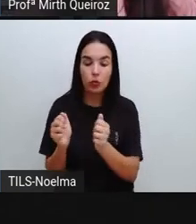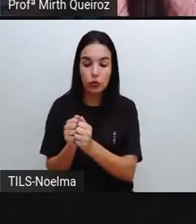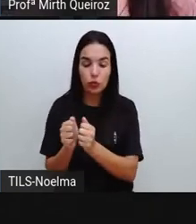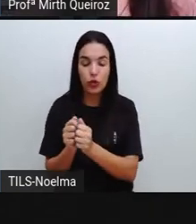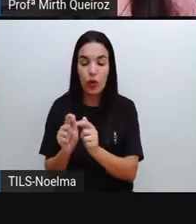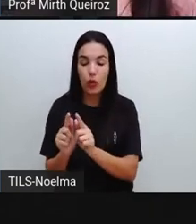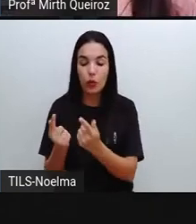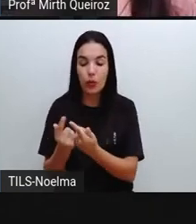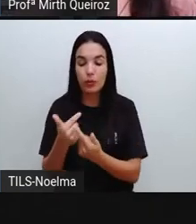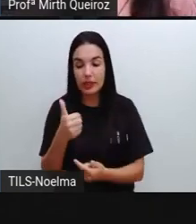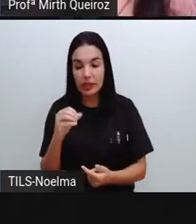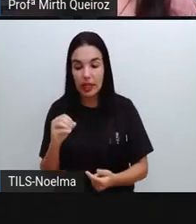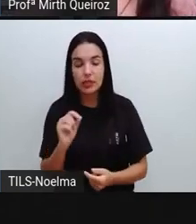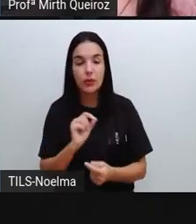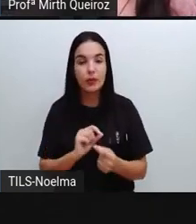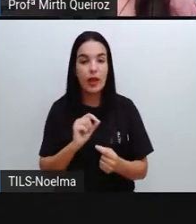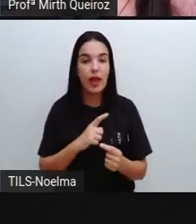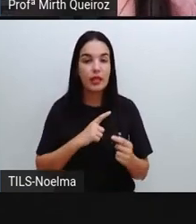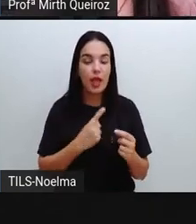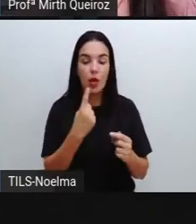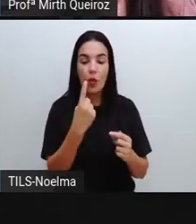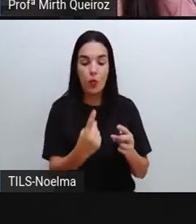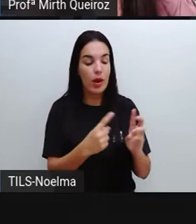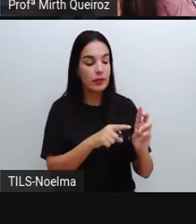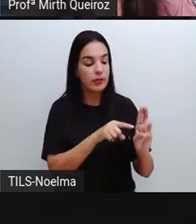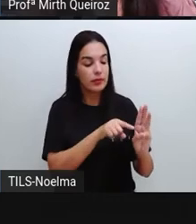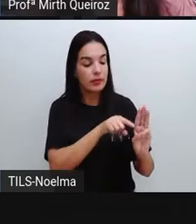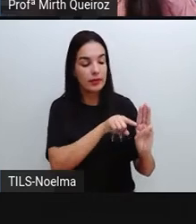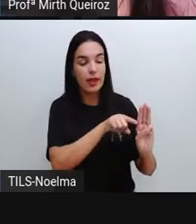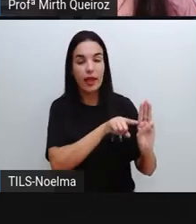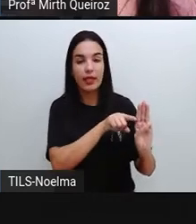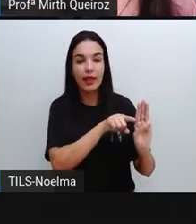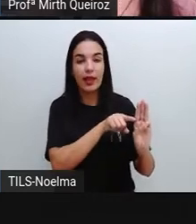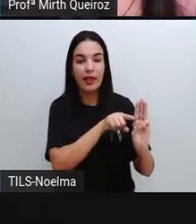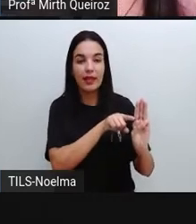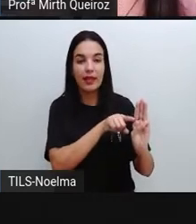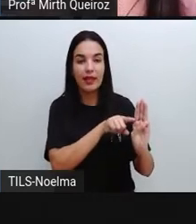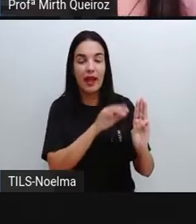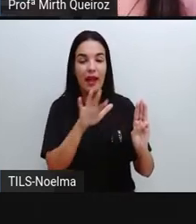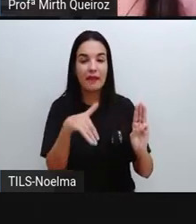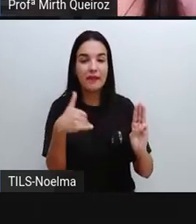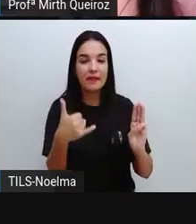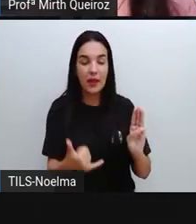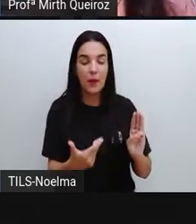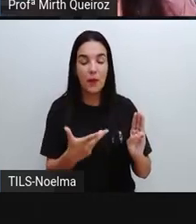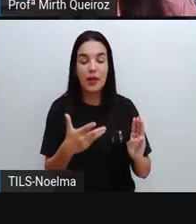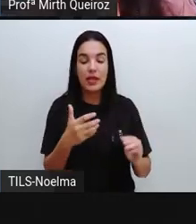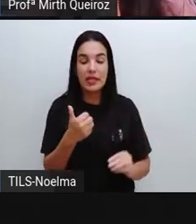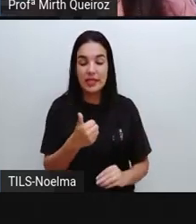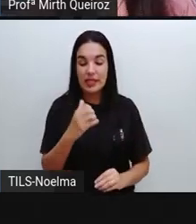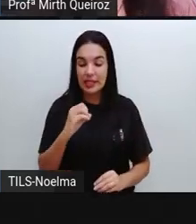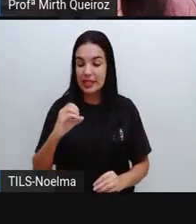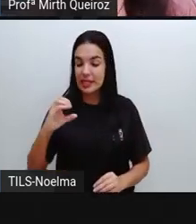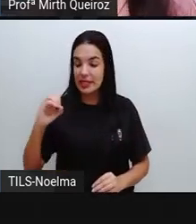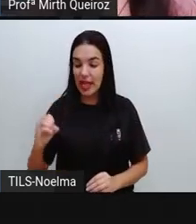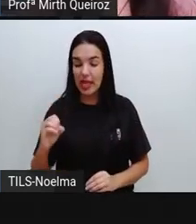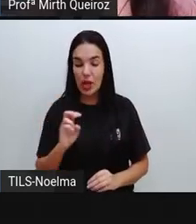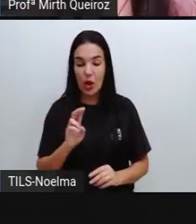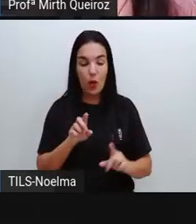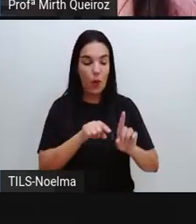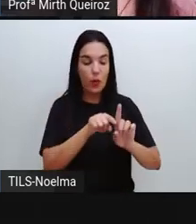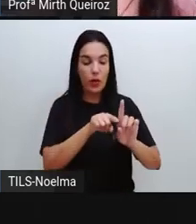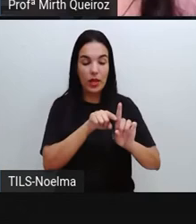10 vai formar o que uma centena então a gente poderia dizer que 100 unidades é igual a uma